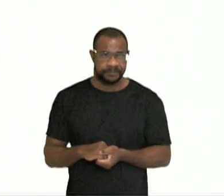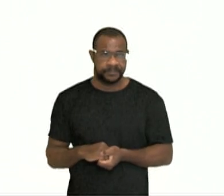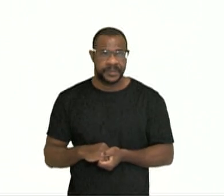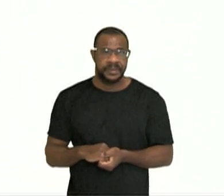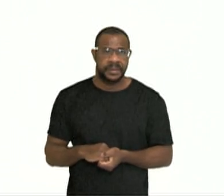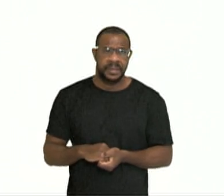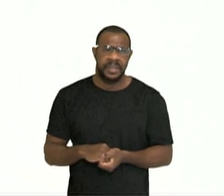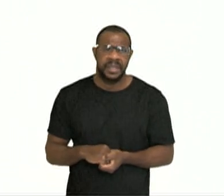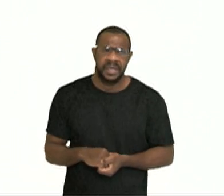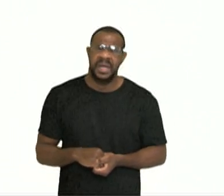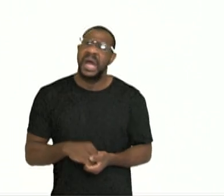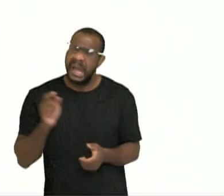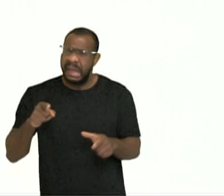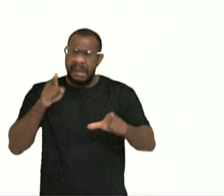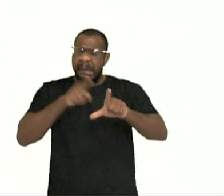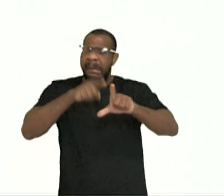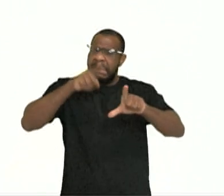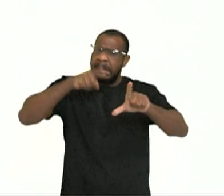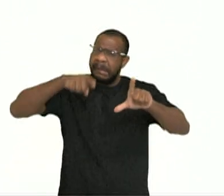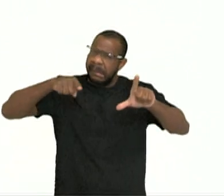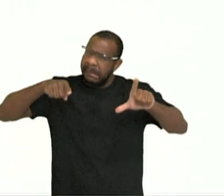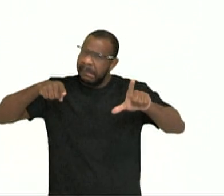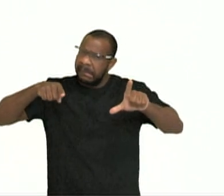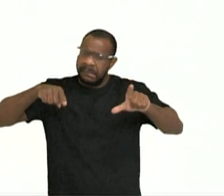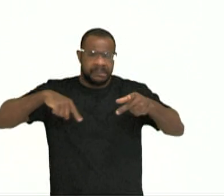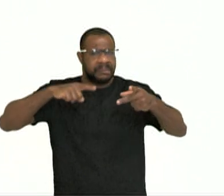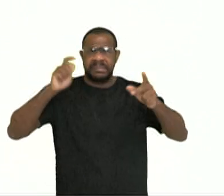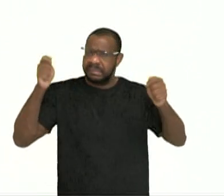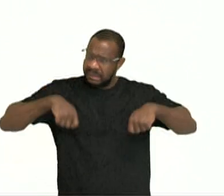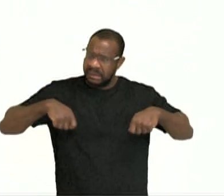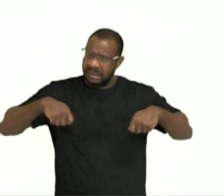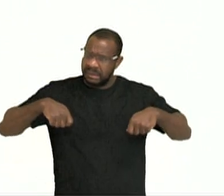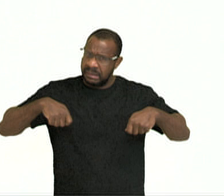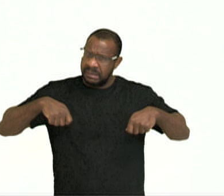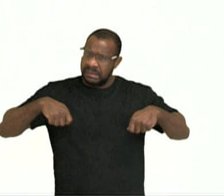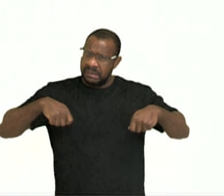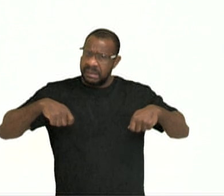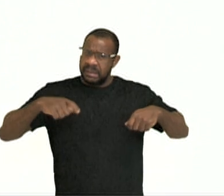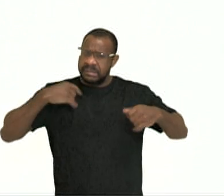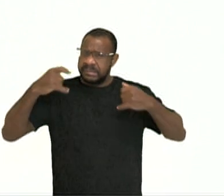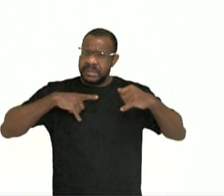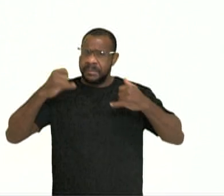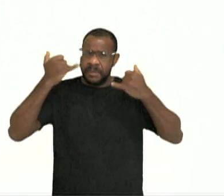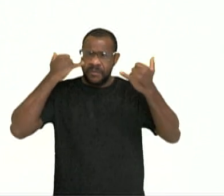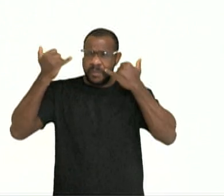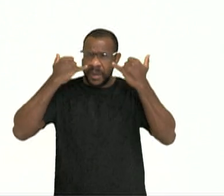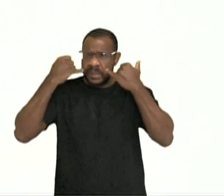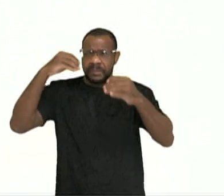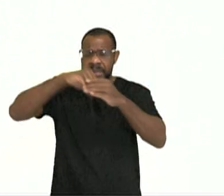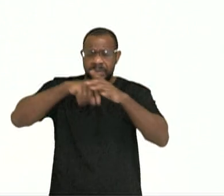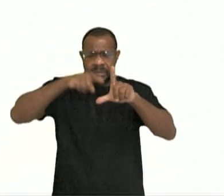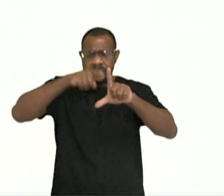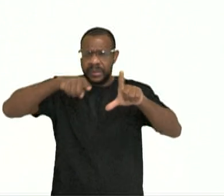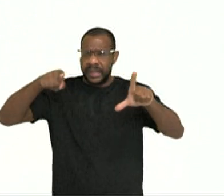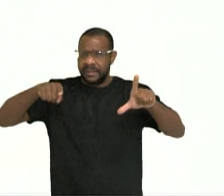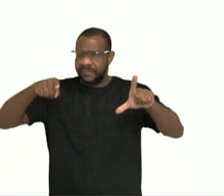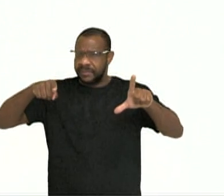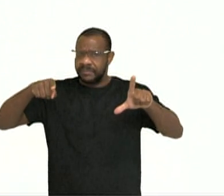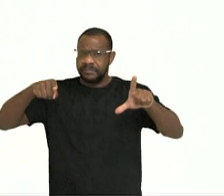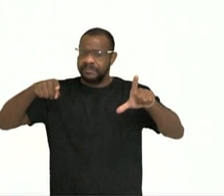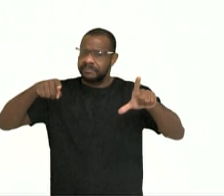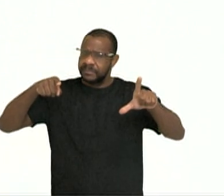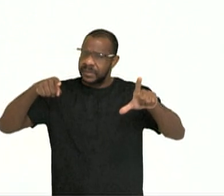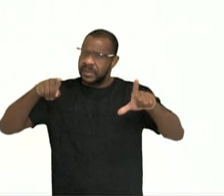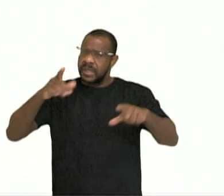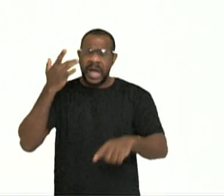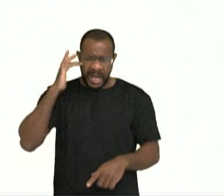Será que é por meio de gráficos? Será que dá para representar informações através dos gráficos? Vocês acham que